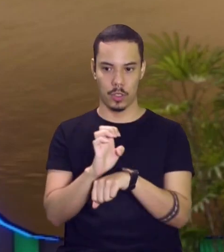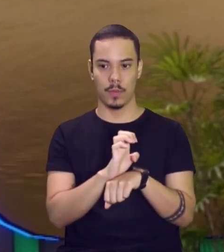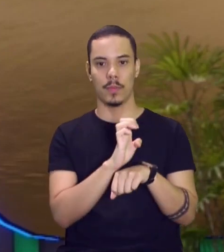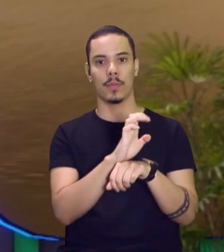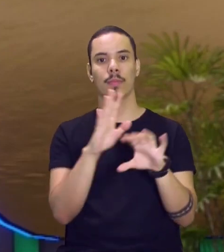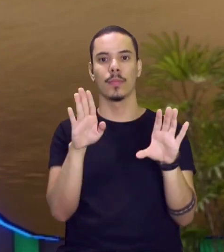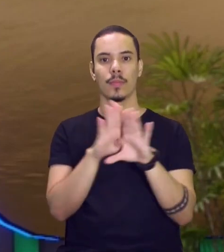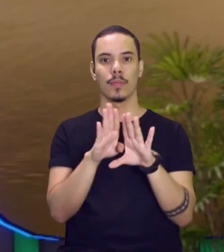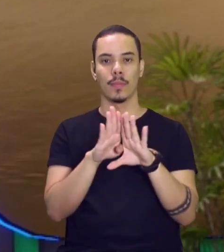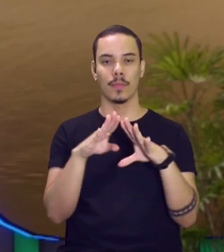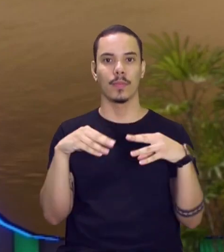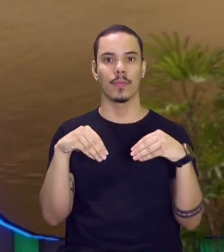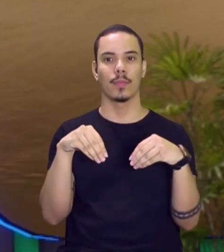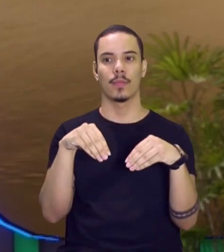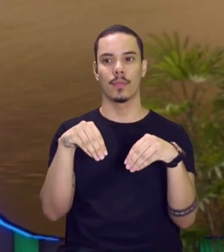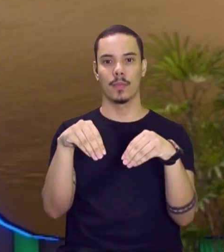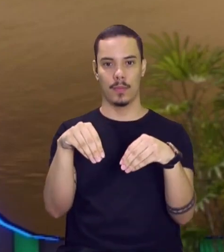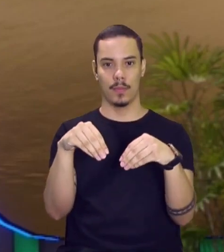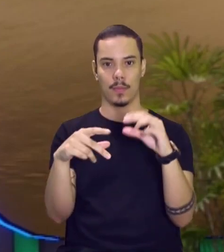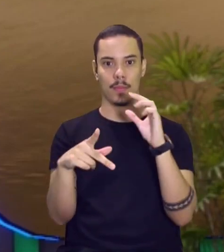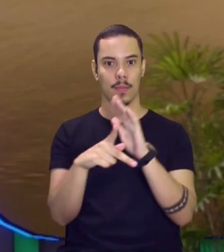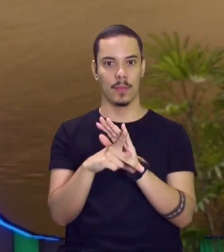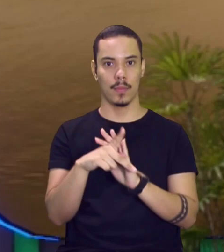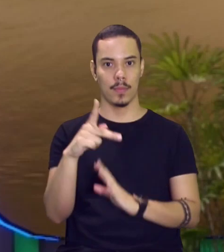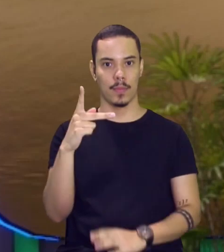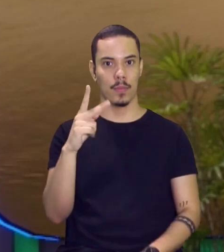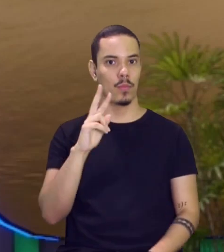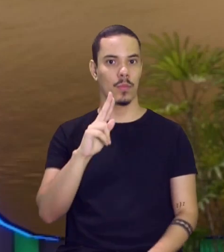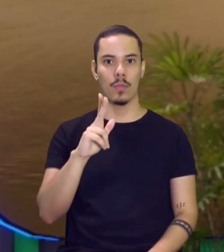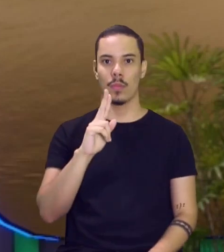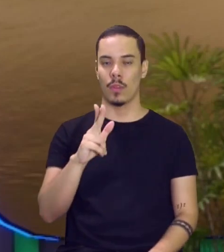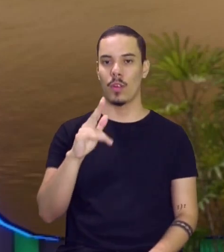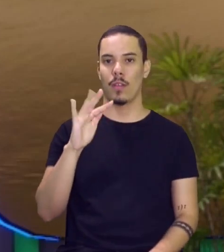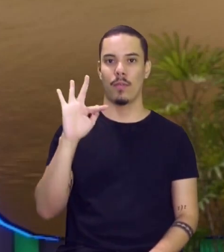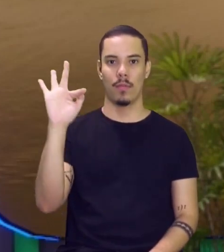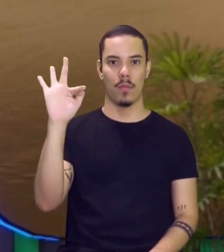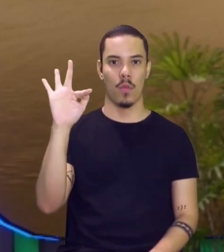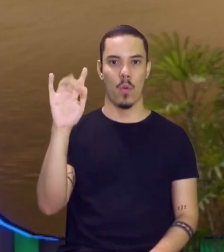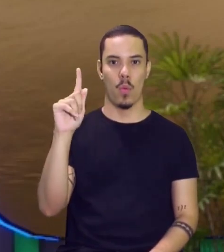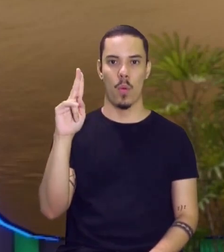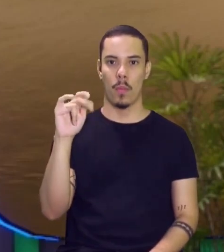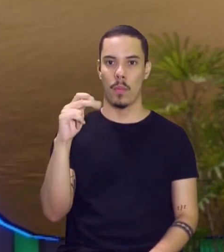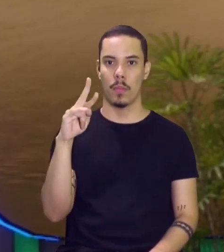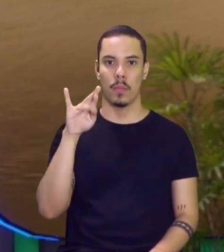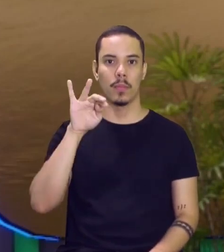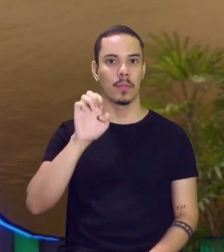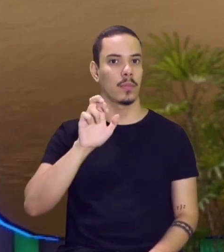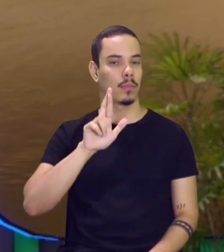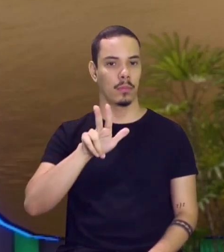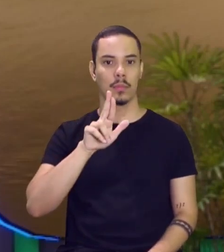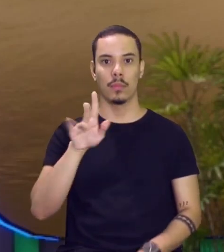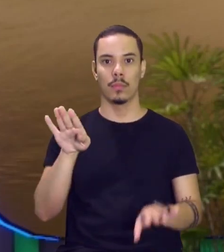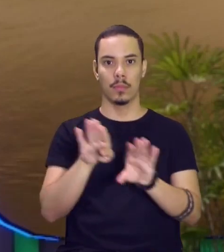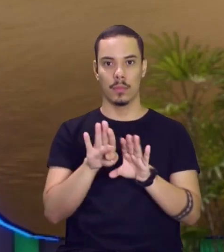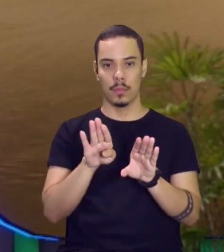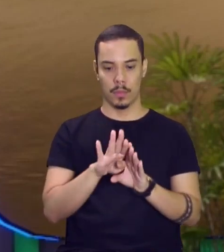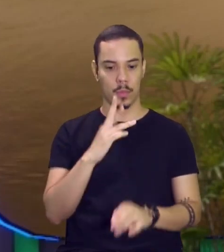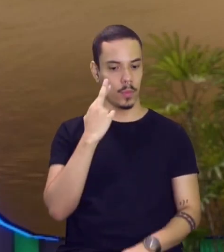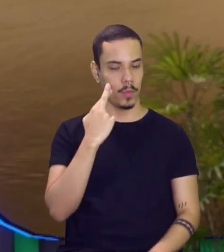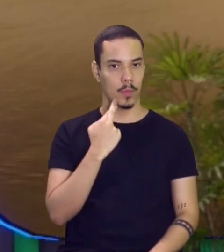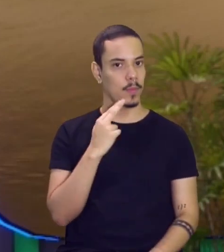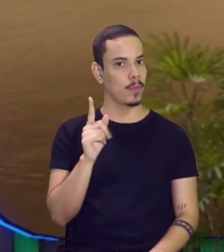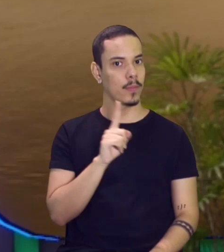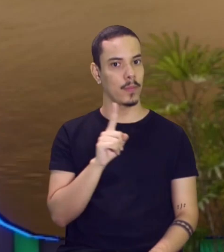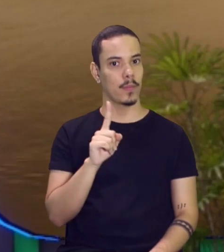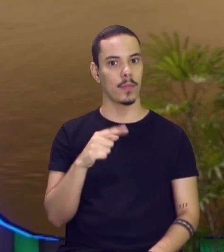de território, portanto, nós vamos falar do território. Não é o território federal do Guaporé, nem o território federal de Rondônia. Nós vamos falar